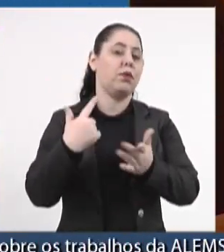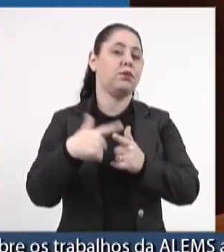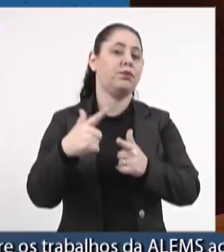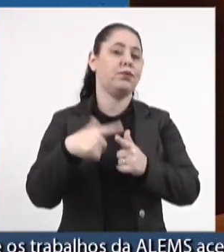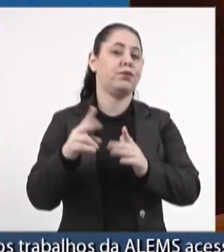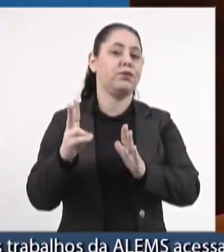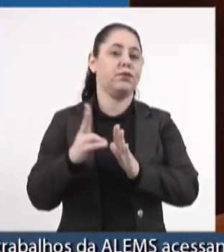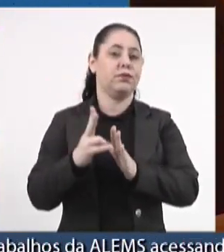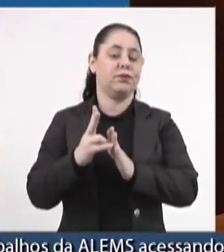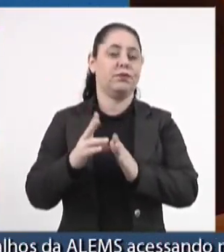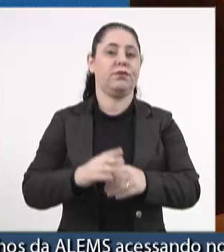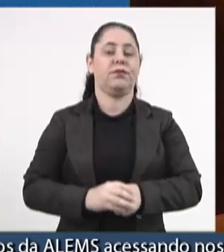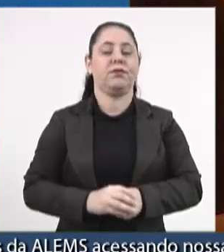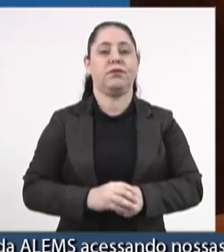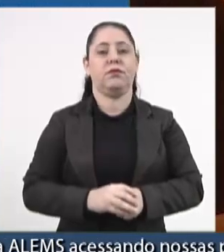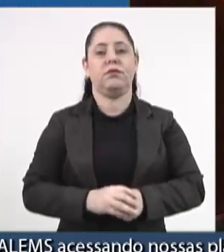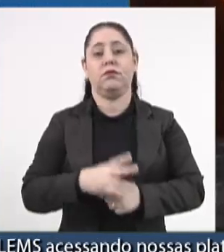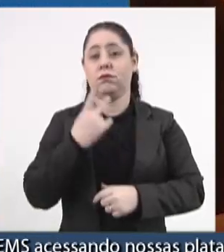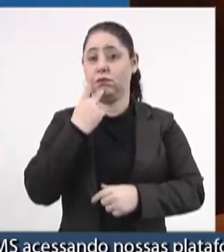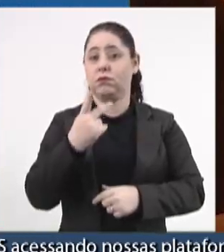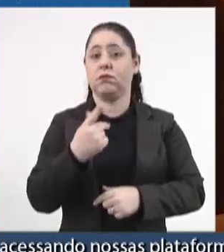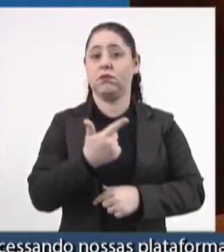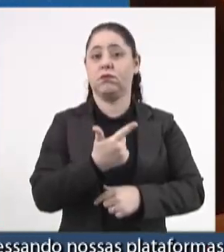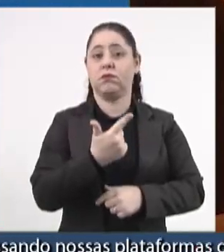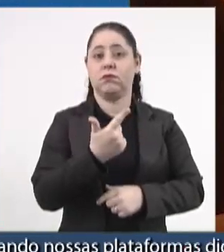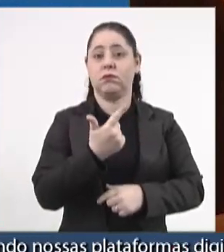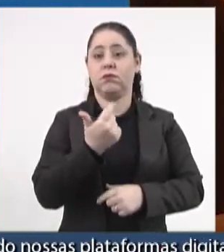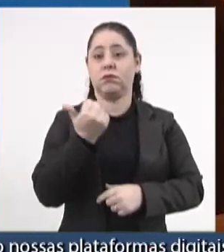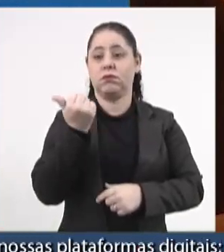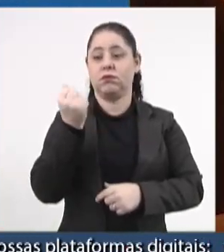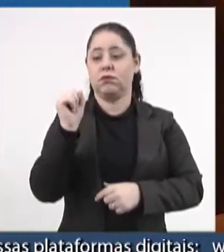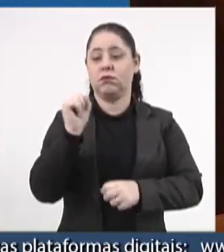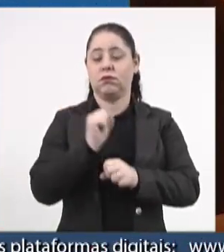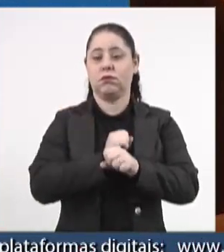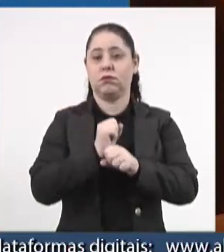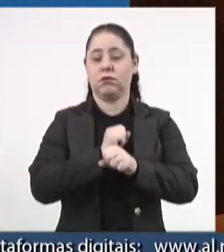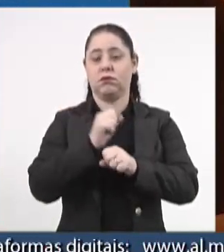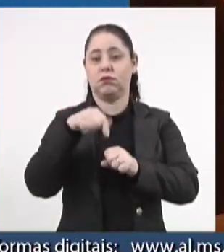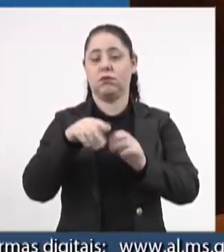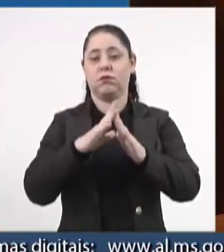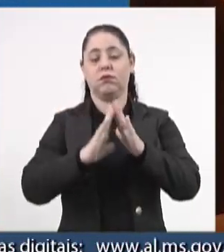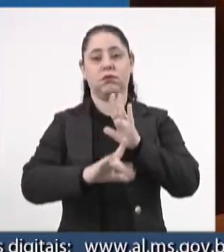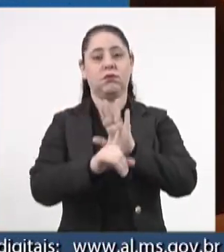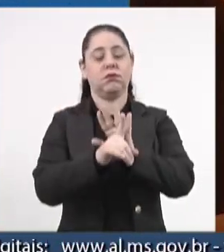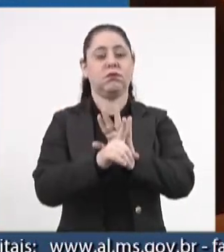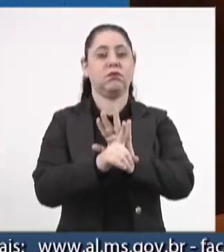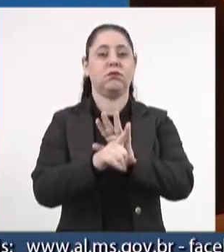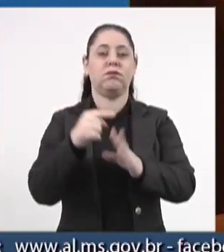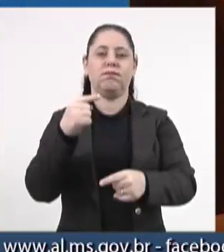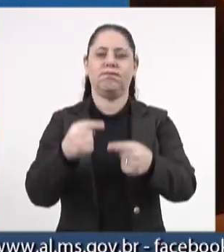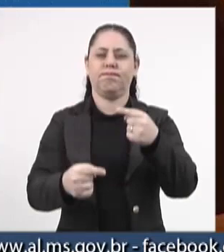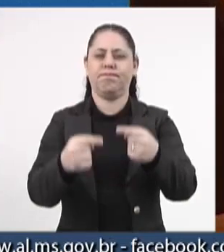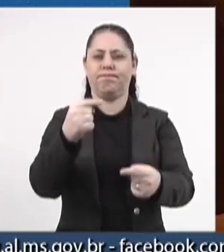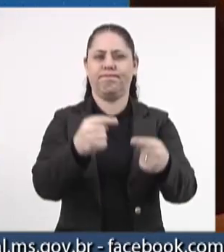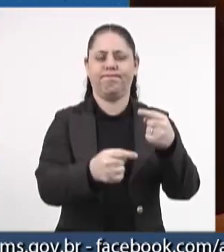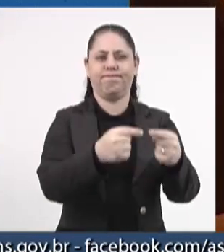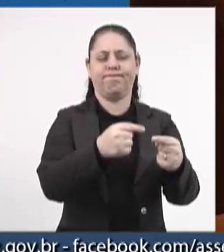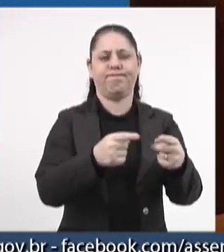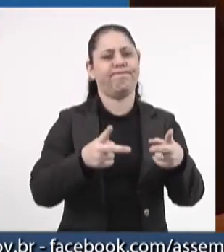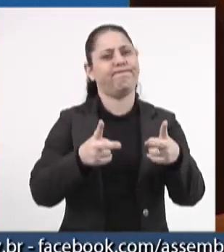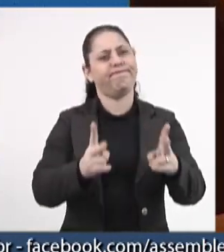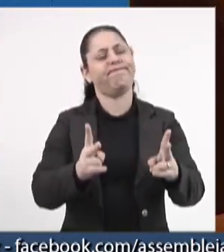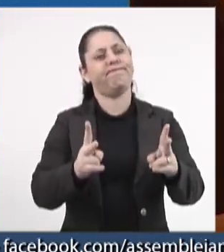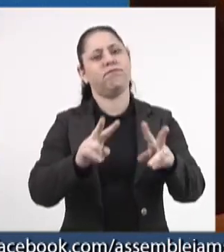indígenas. Então, quer dizer que há 28 anos que eu estou aqui nessa casa, discute o mesmo